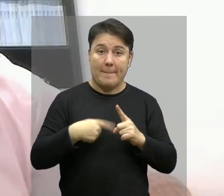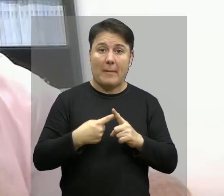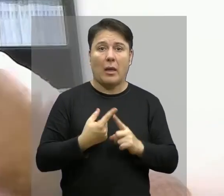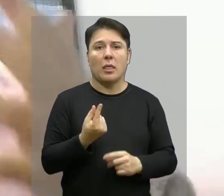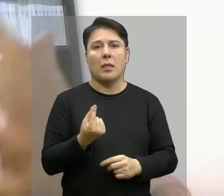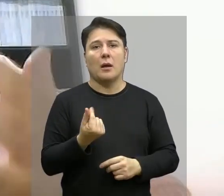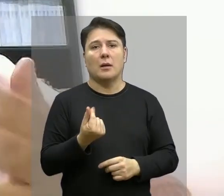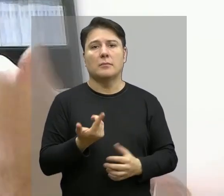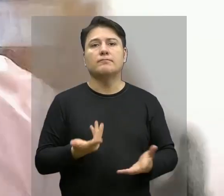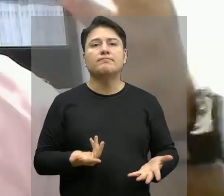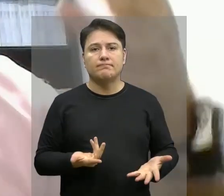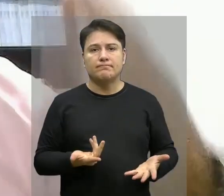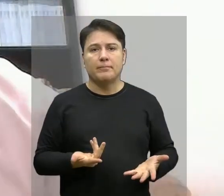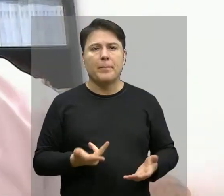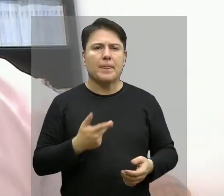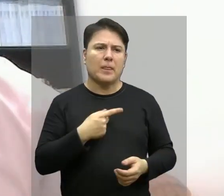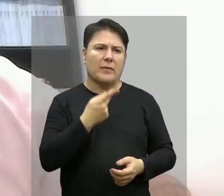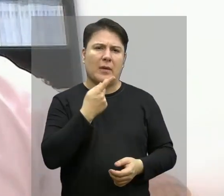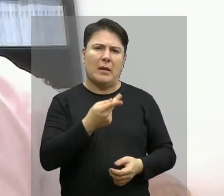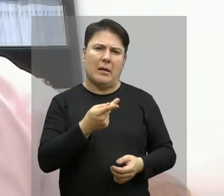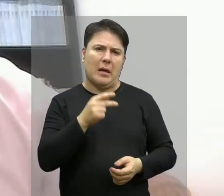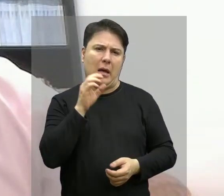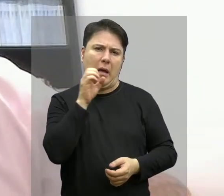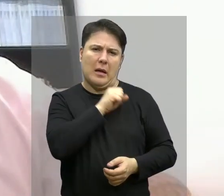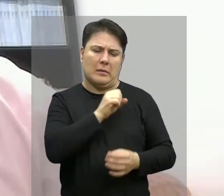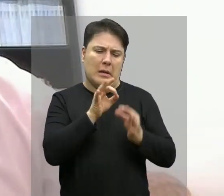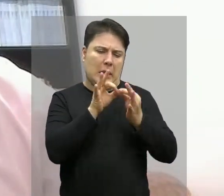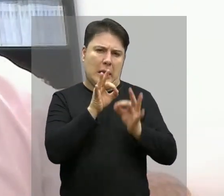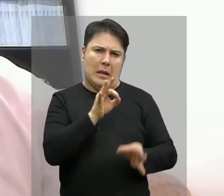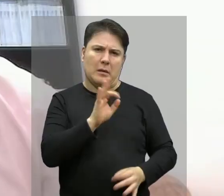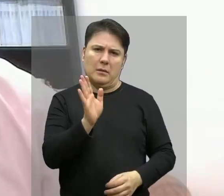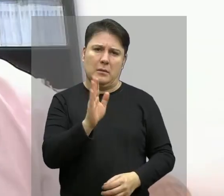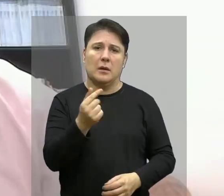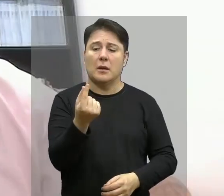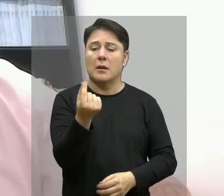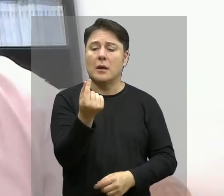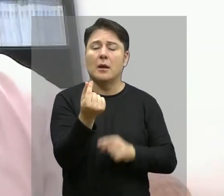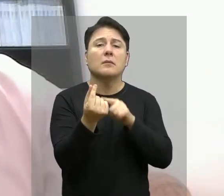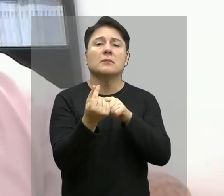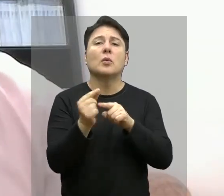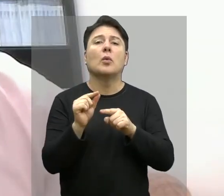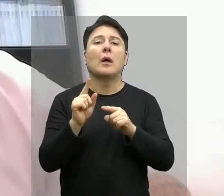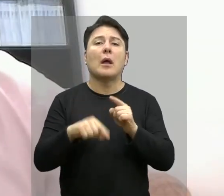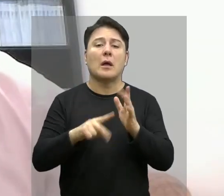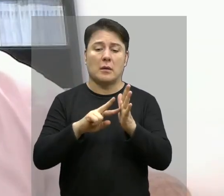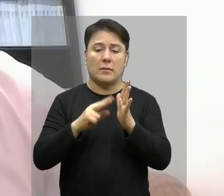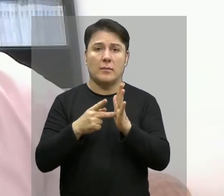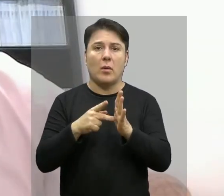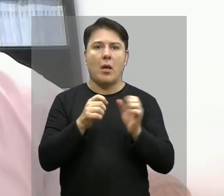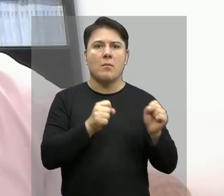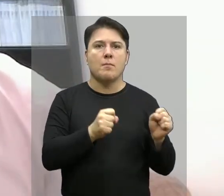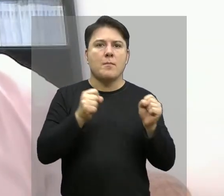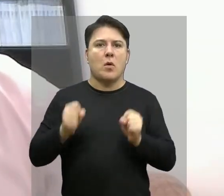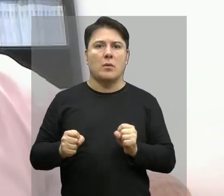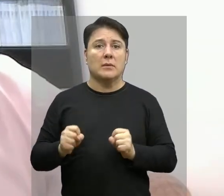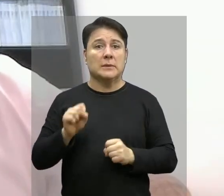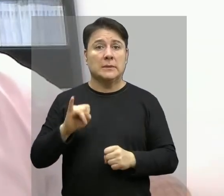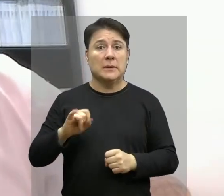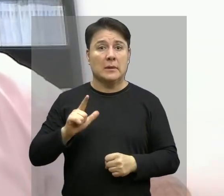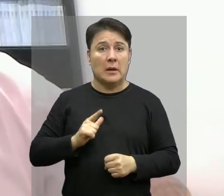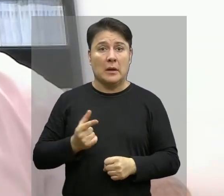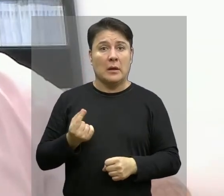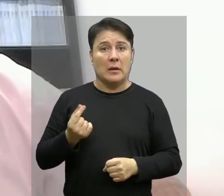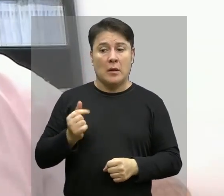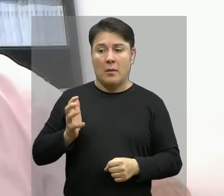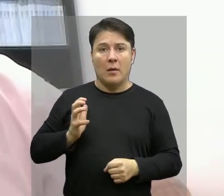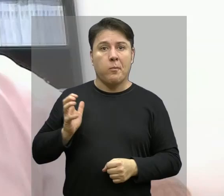dinheiro, falando brevemente aqui, nem vou entrar em detalhes, né? É fácil saber que ele é um simbolismo de poder, né? Quem tem dinheiro